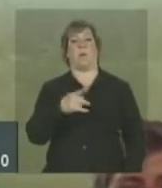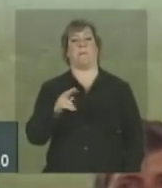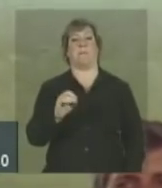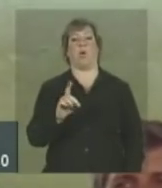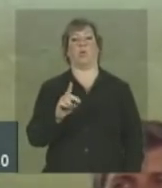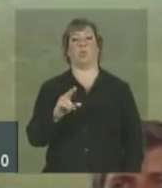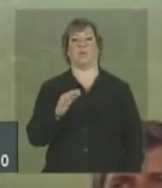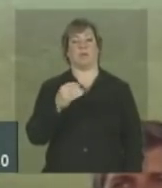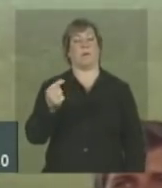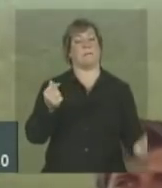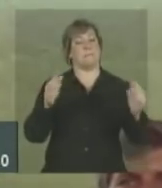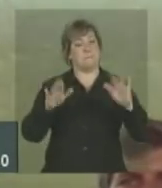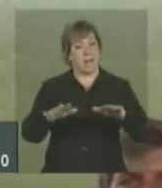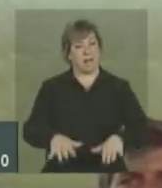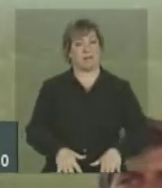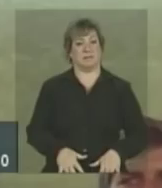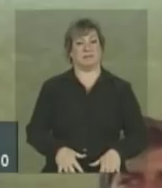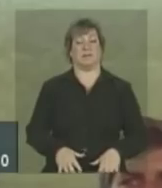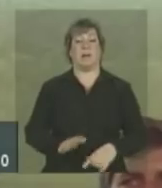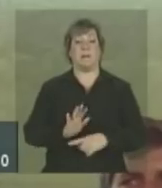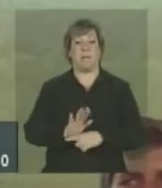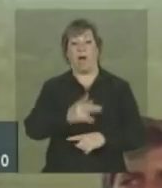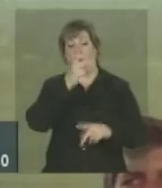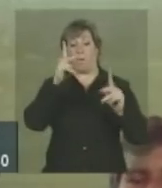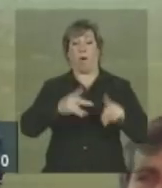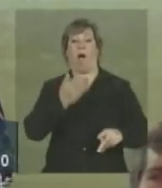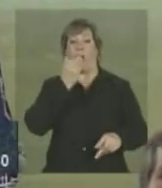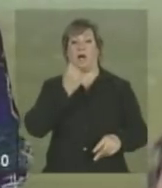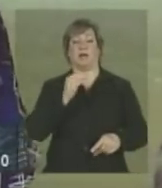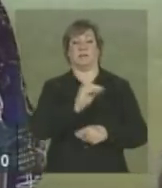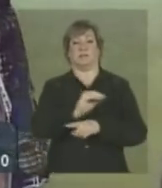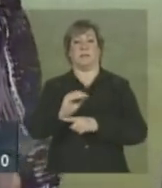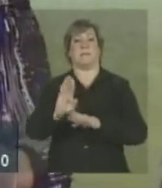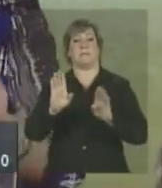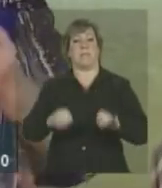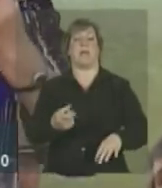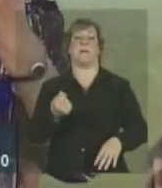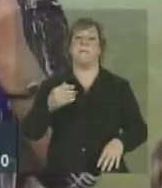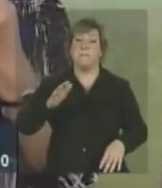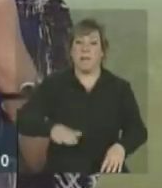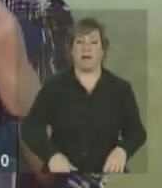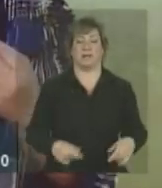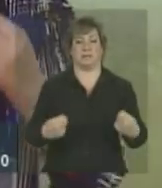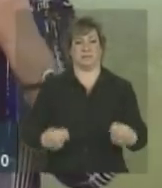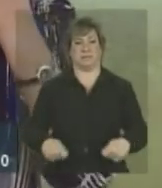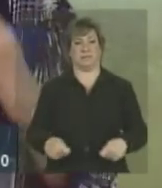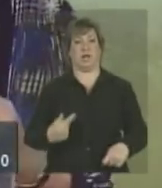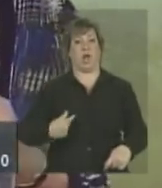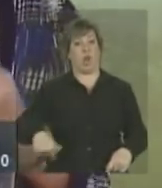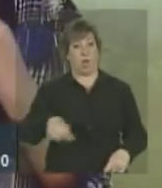produção. Barateando para quem? Para a mesa do povo. Barateando para que nós possamos